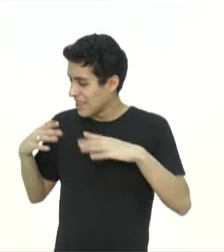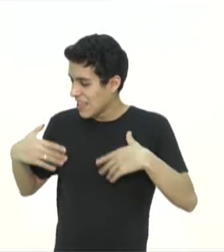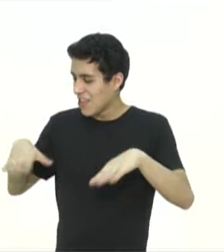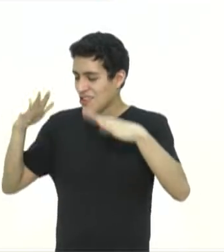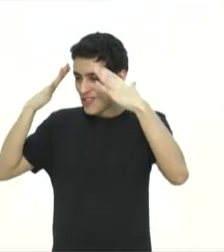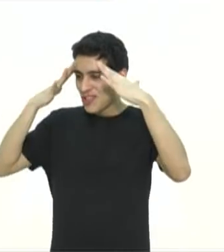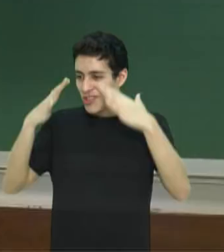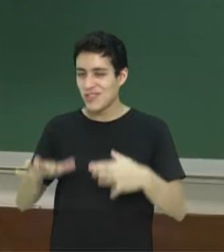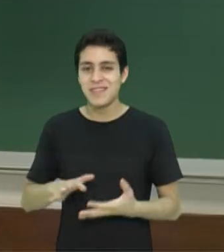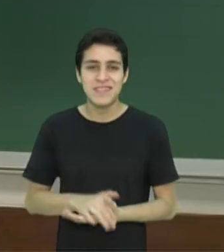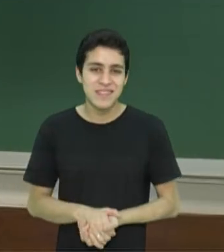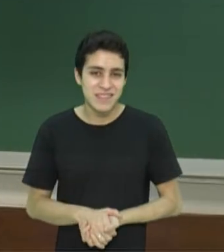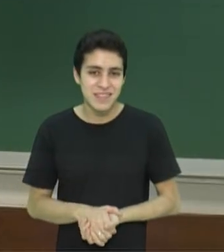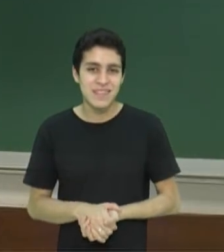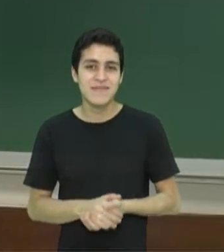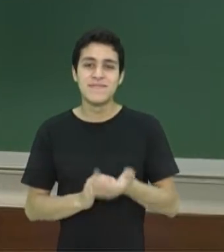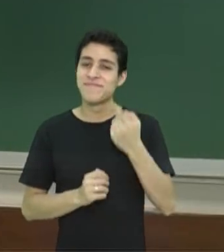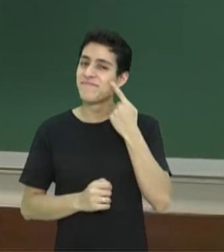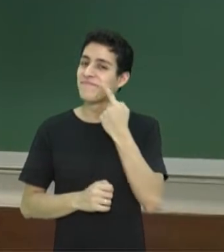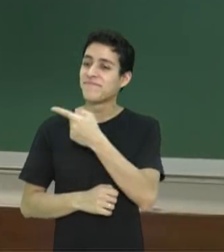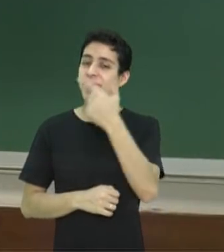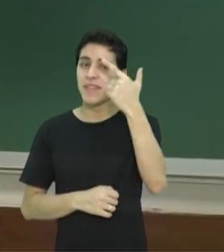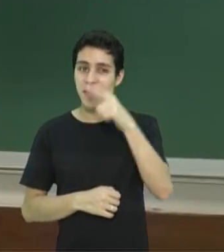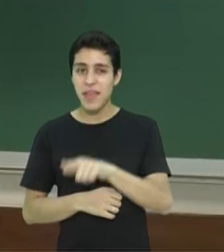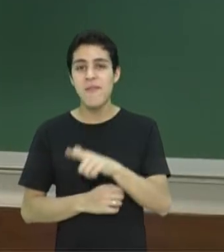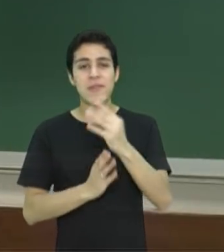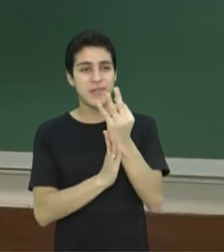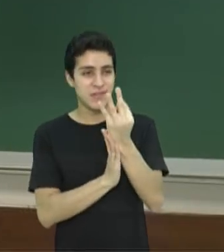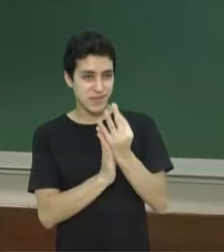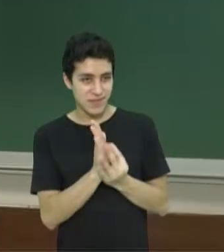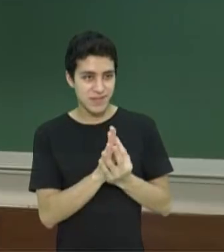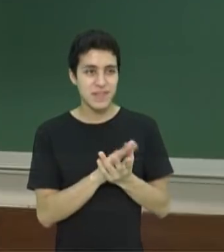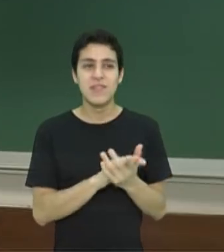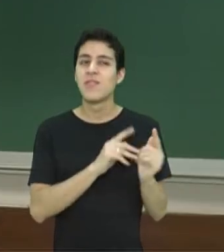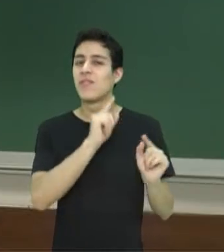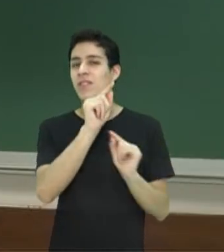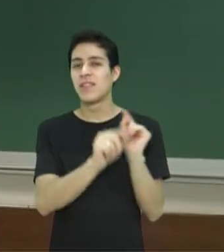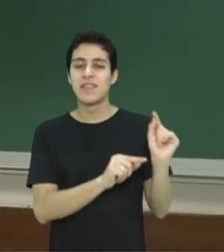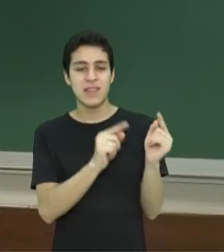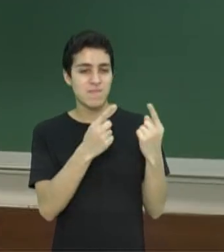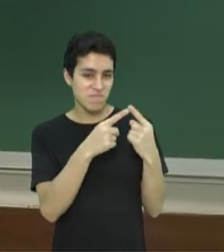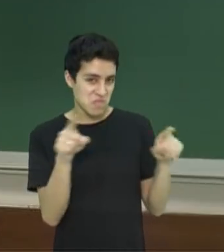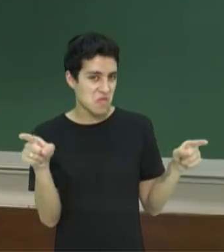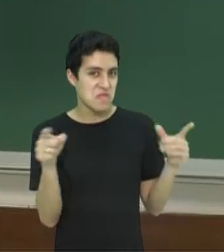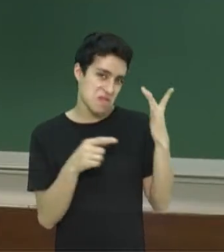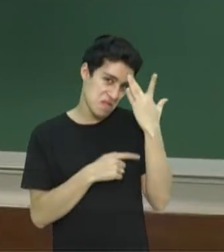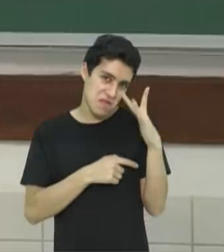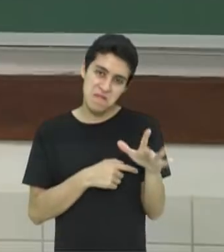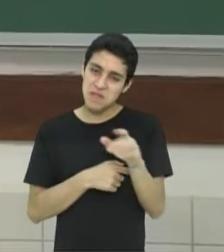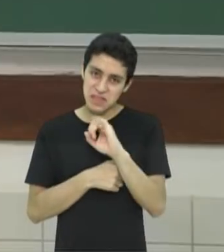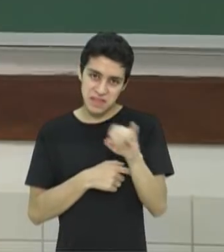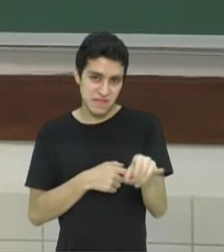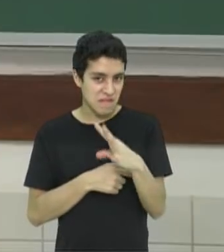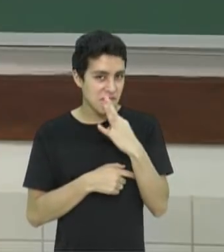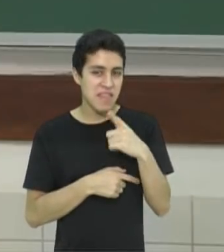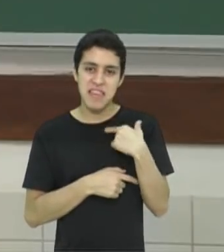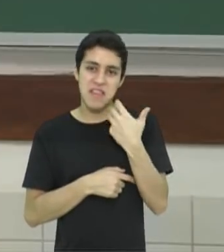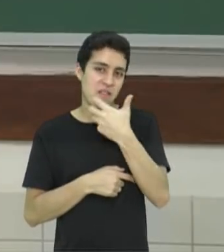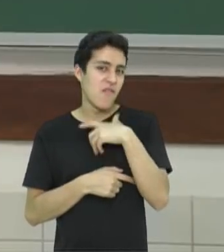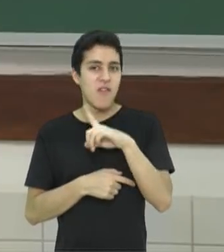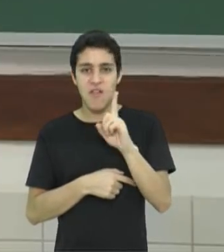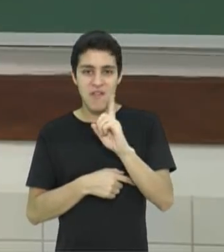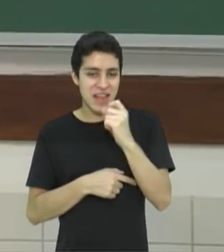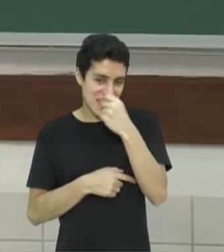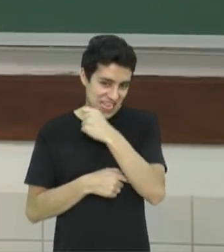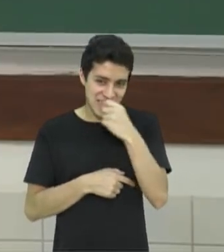acontecer naturalmente. Aqui a gente tem outro intertexto, que é uma música, eu não sei se vocês conhecem, eu não vou cantar, não vou